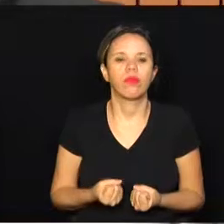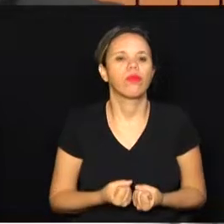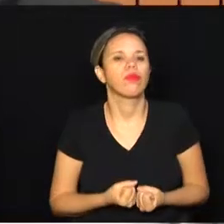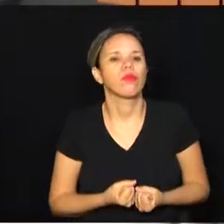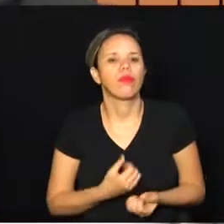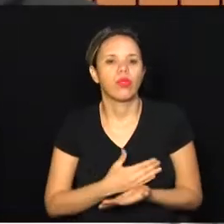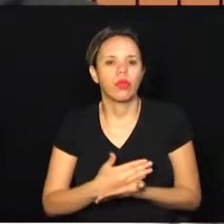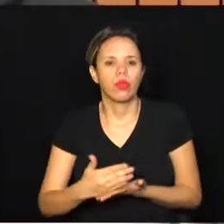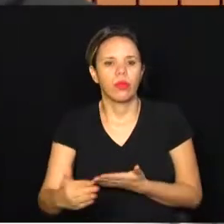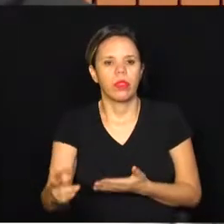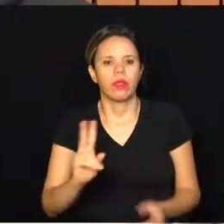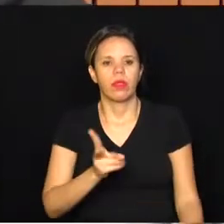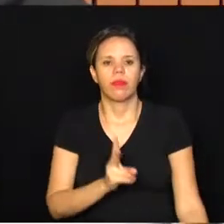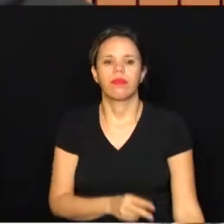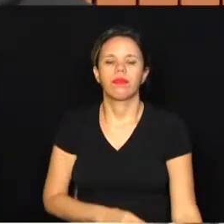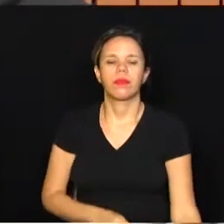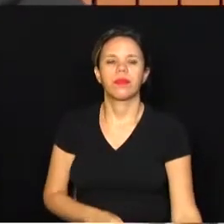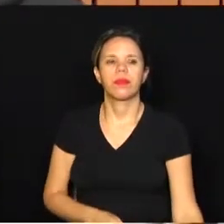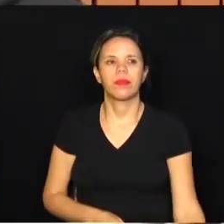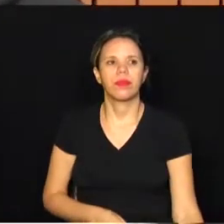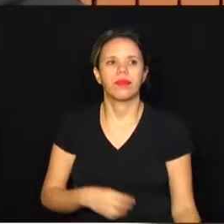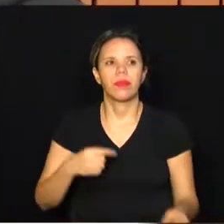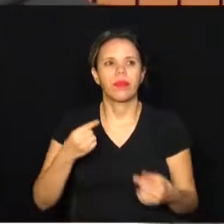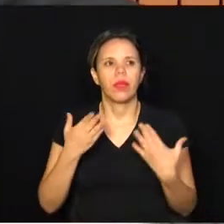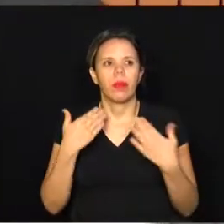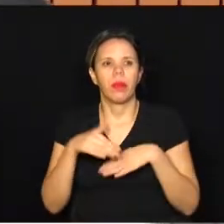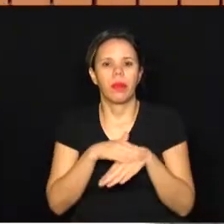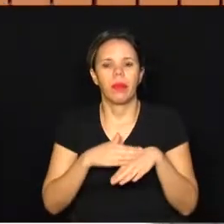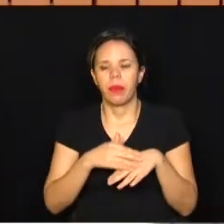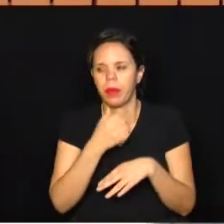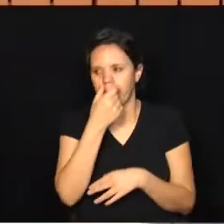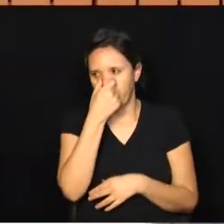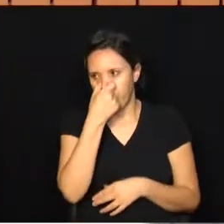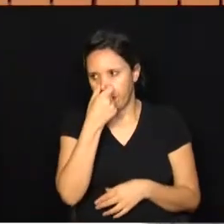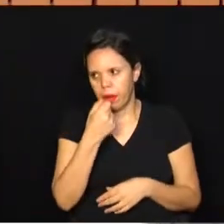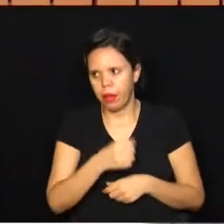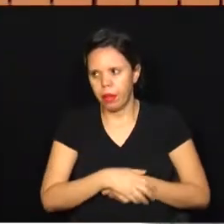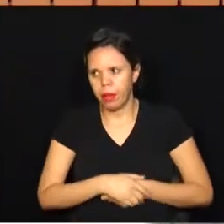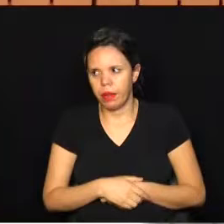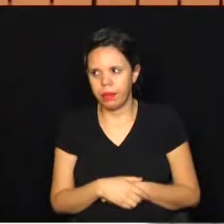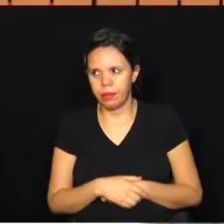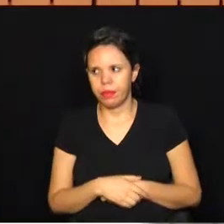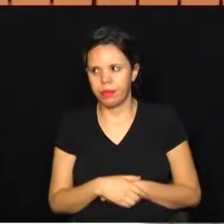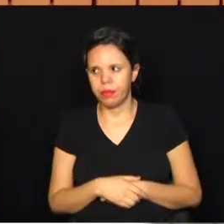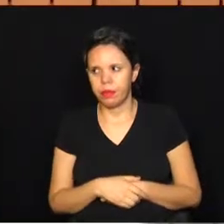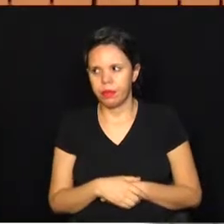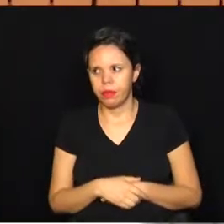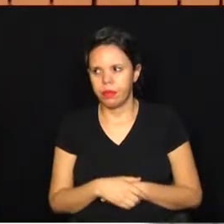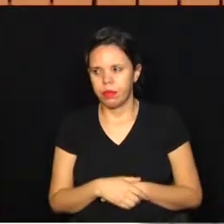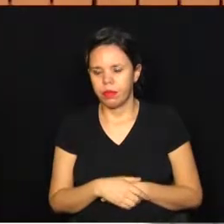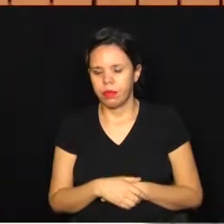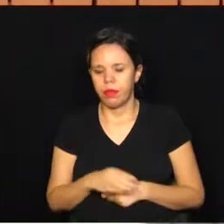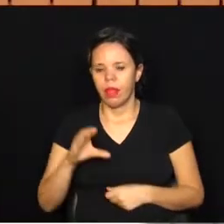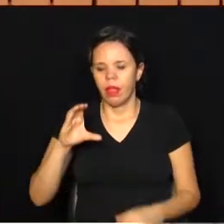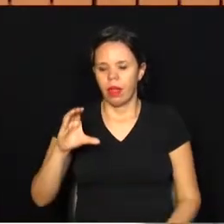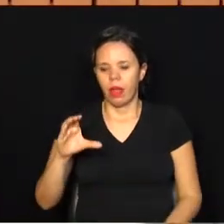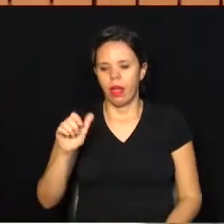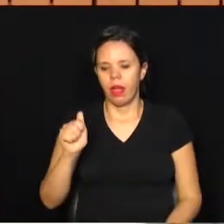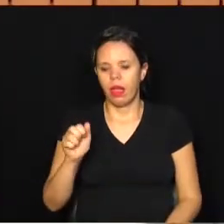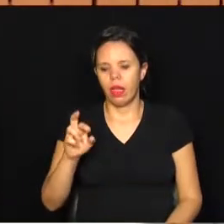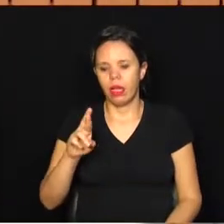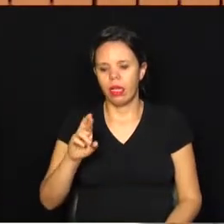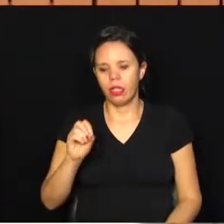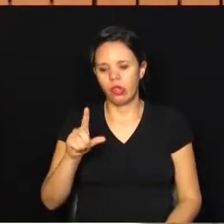dar sequência aqui ao nosso debate, que é com a Carolina